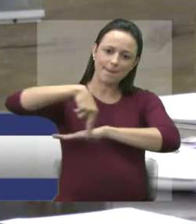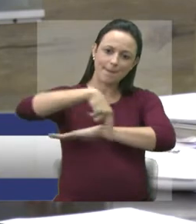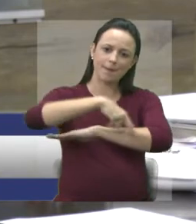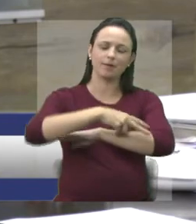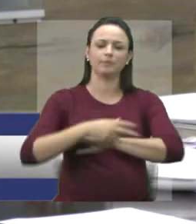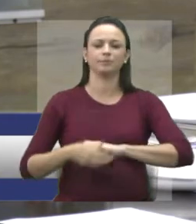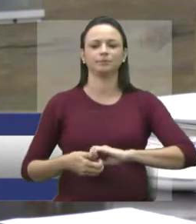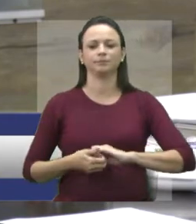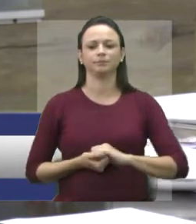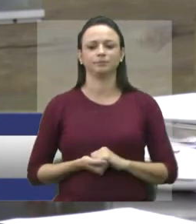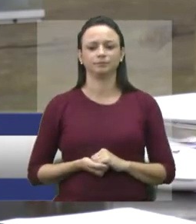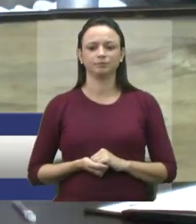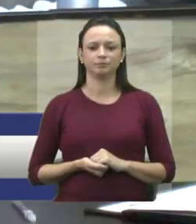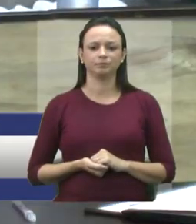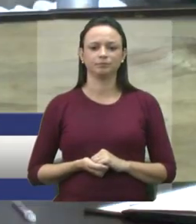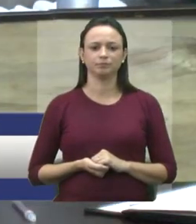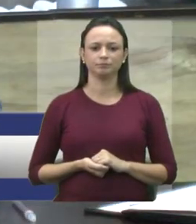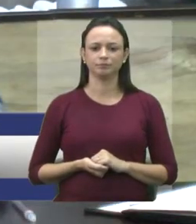local.